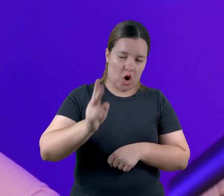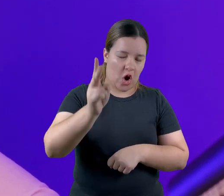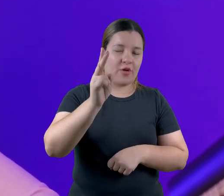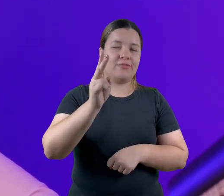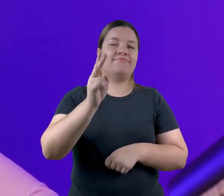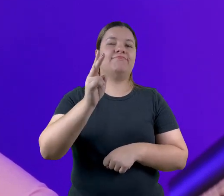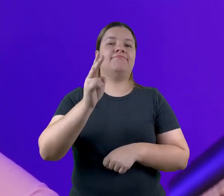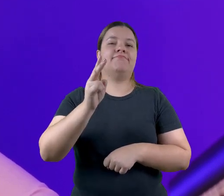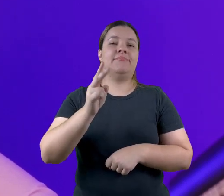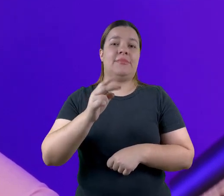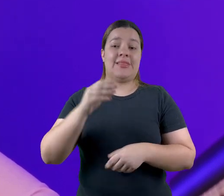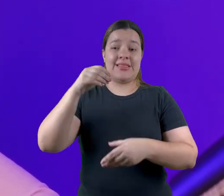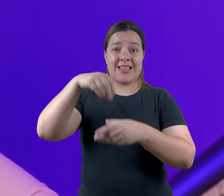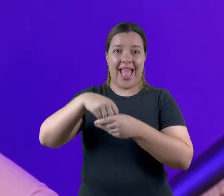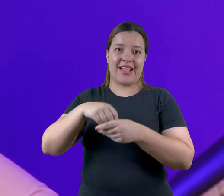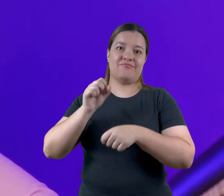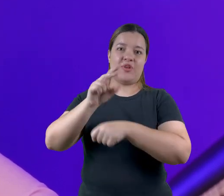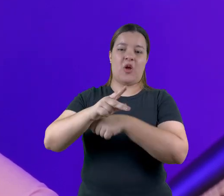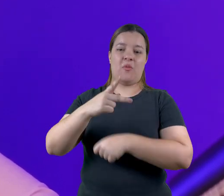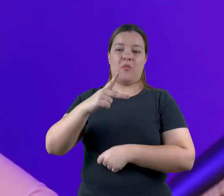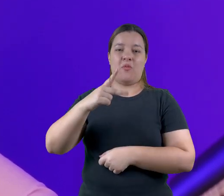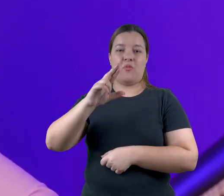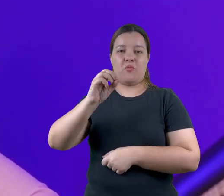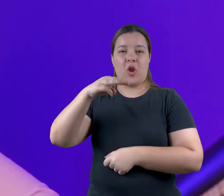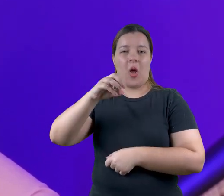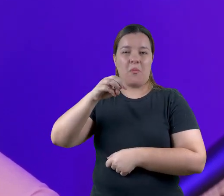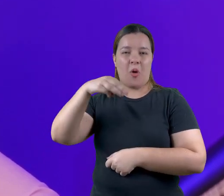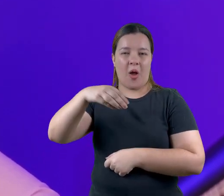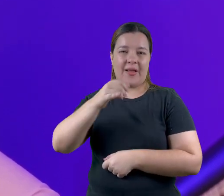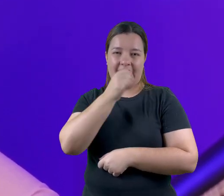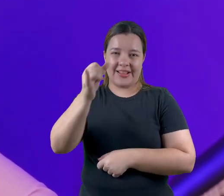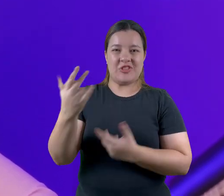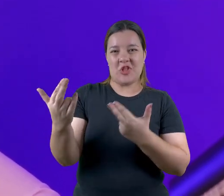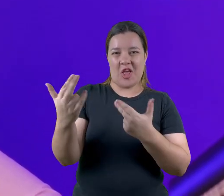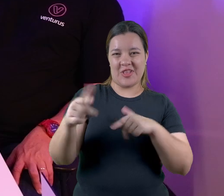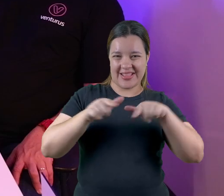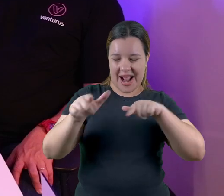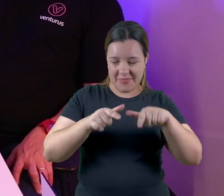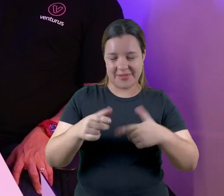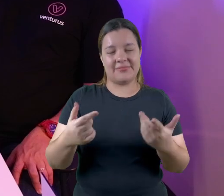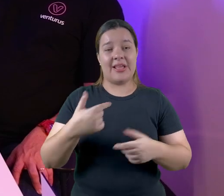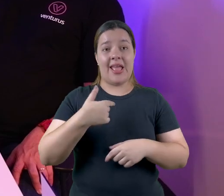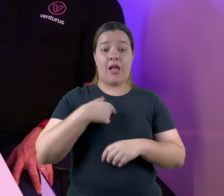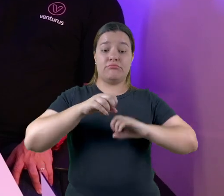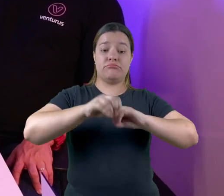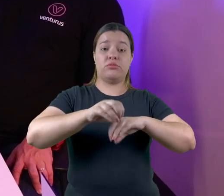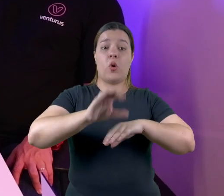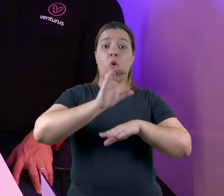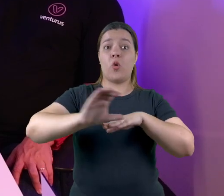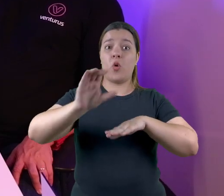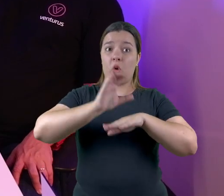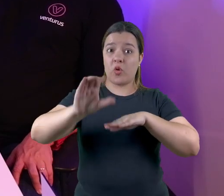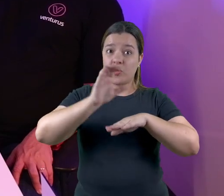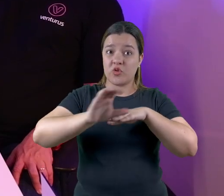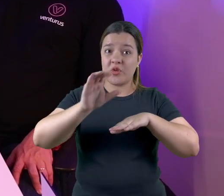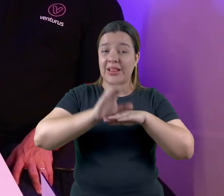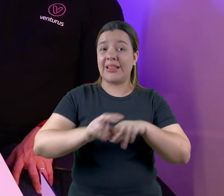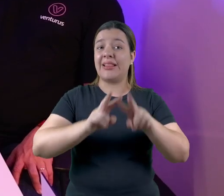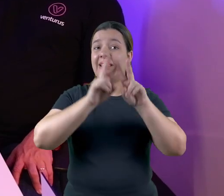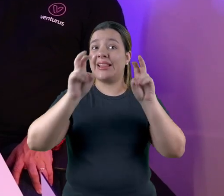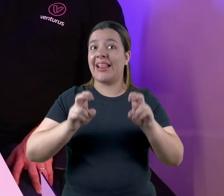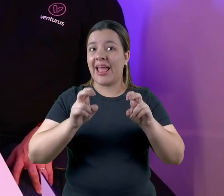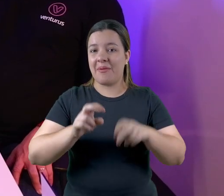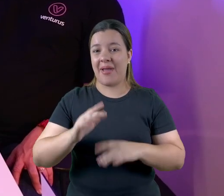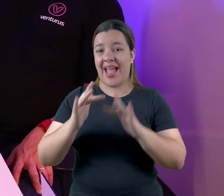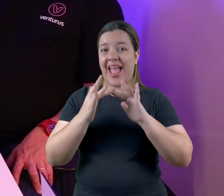continuei o trabalho na promon eletrônica né você também foi promon também fui promon onde eu ministrava cursos veja você